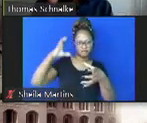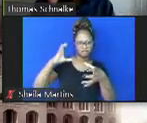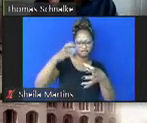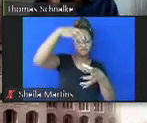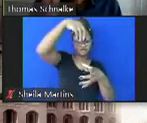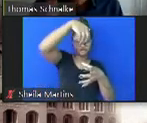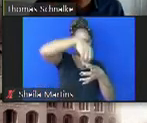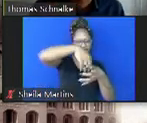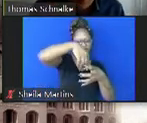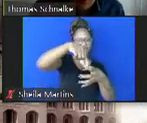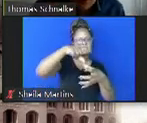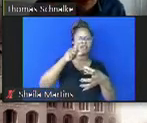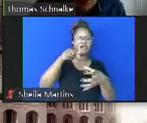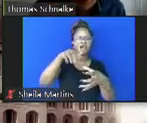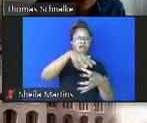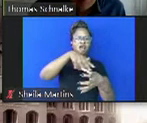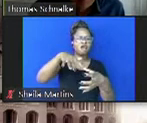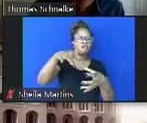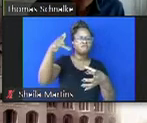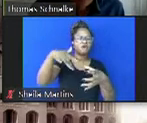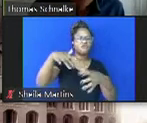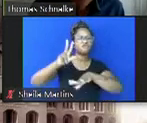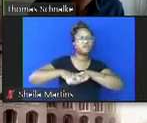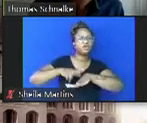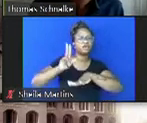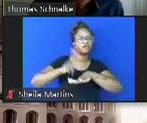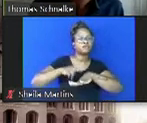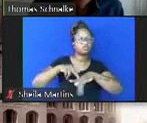dentro de um recipiente de vidro.